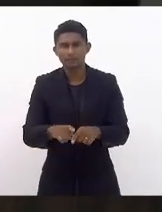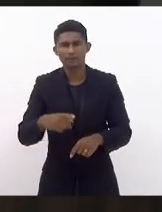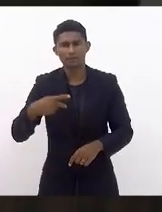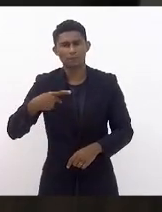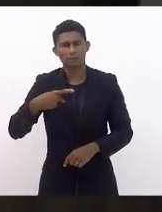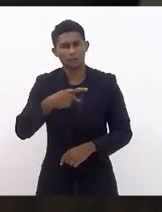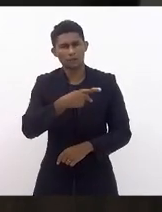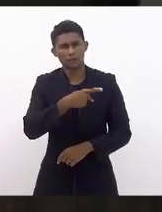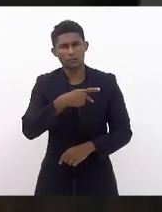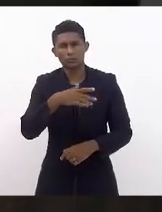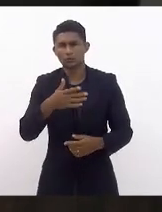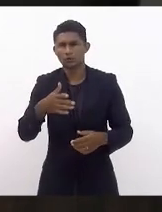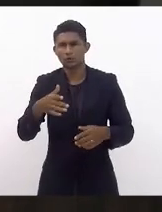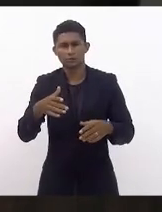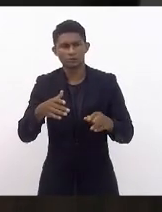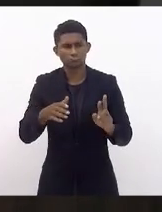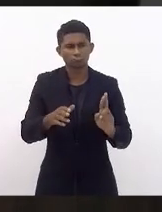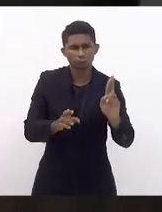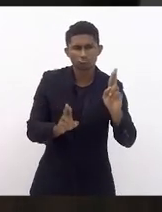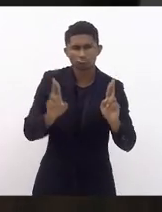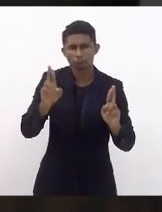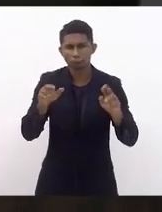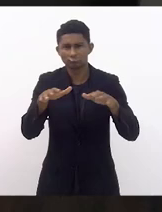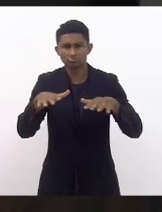pastores, autoridades.